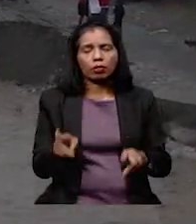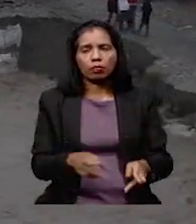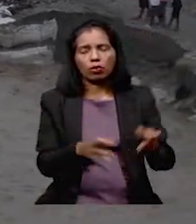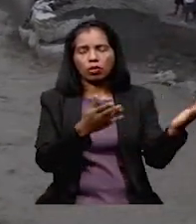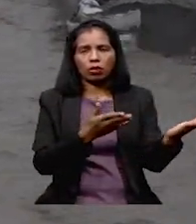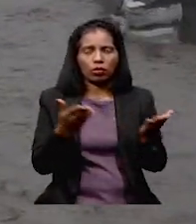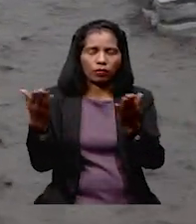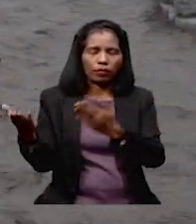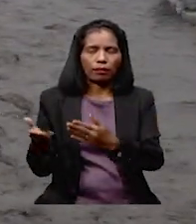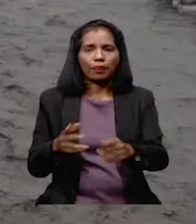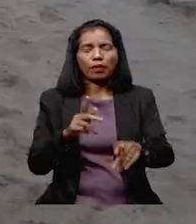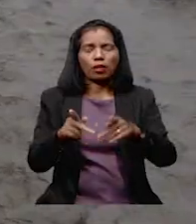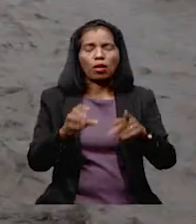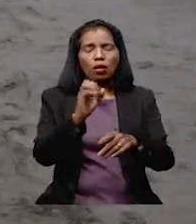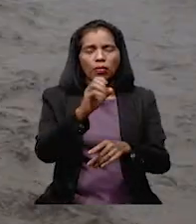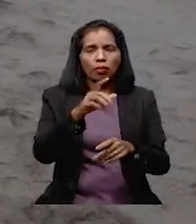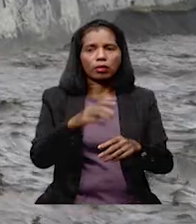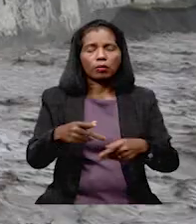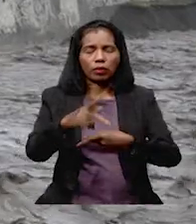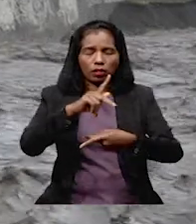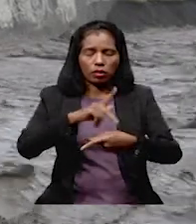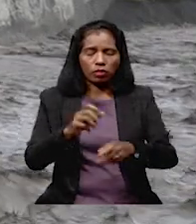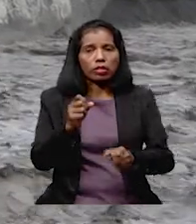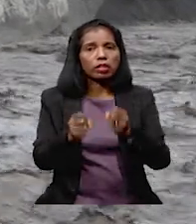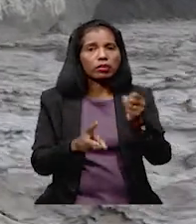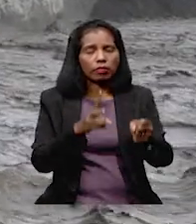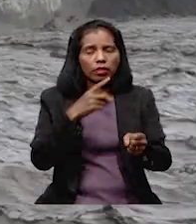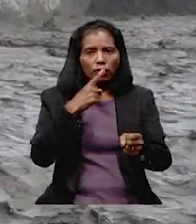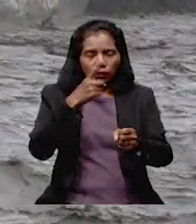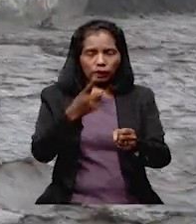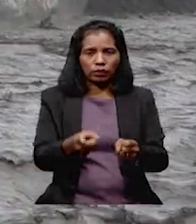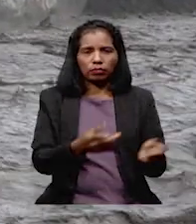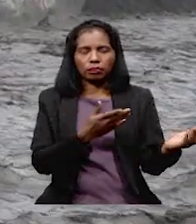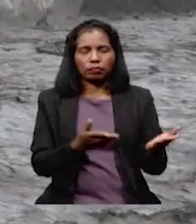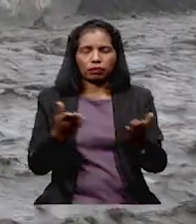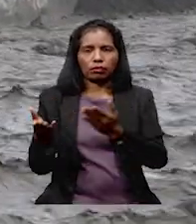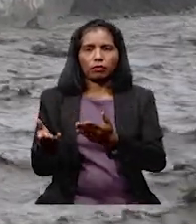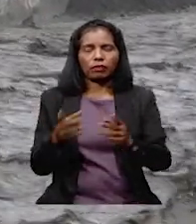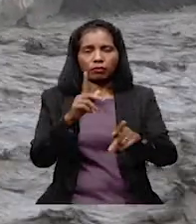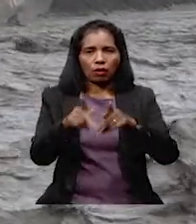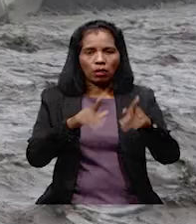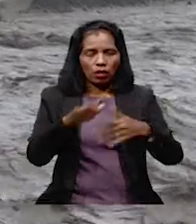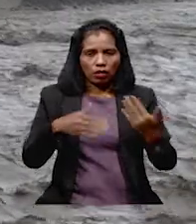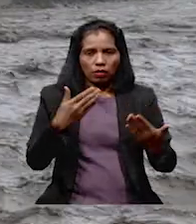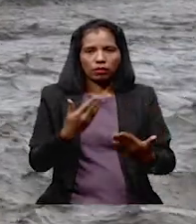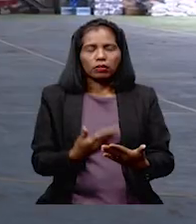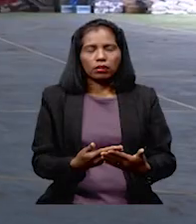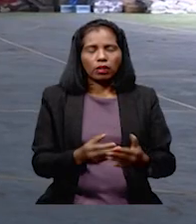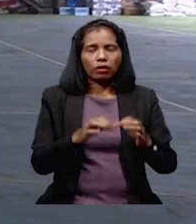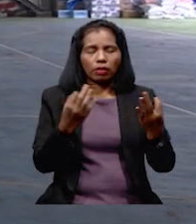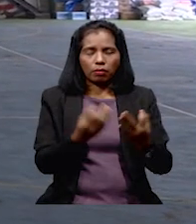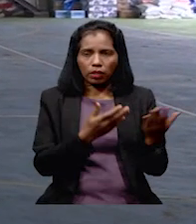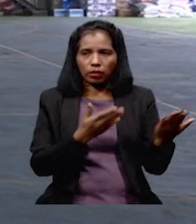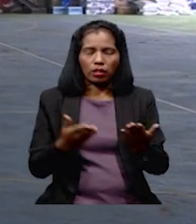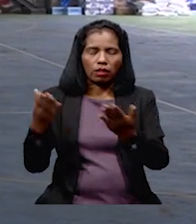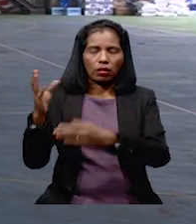não obriga a proteção civil na autoridade local, município de Ili, urgentemente decide evacuar aquelas famílias afetadas Sira, Badom Bosco,